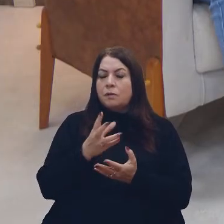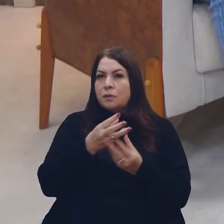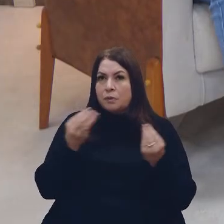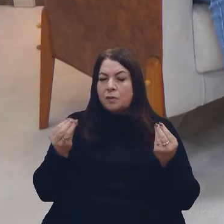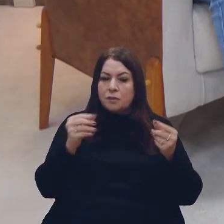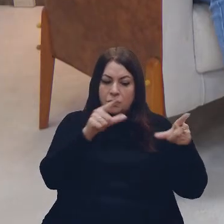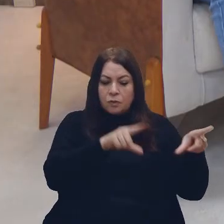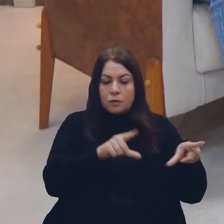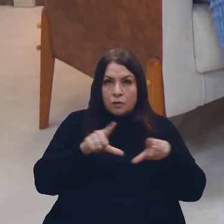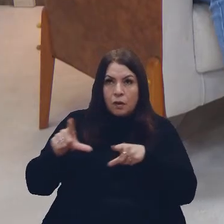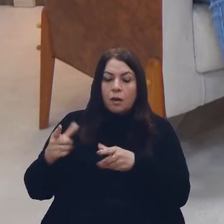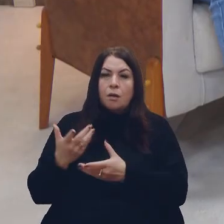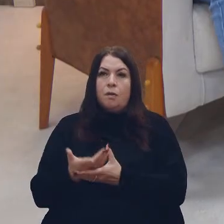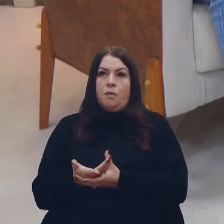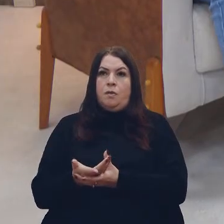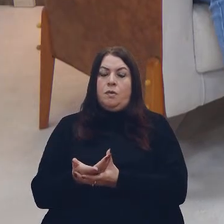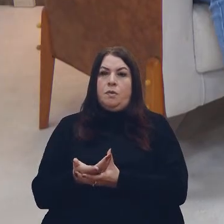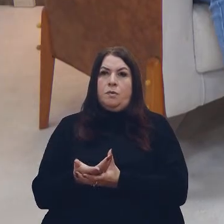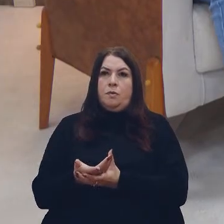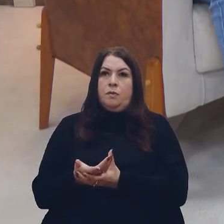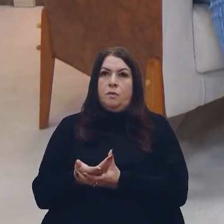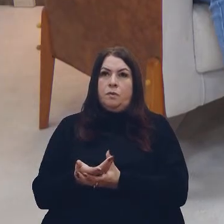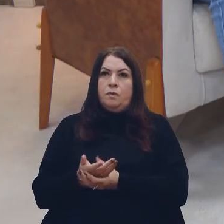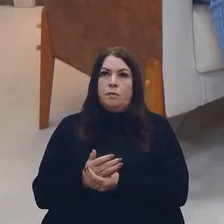centenas de lugares, centenas de